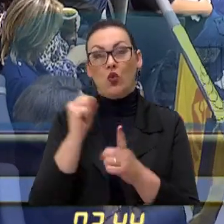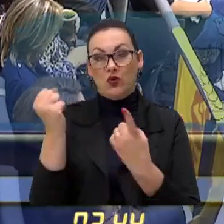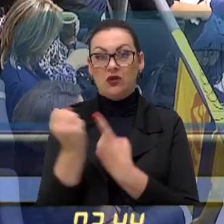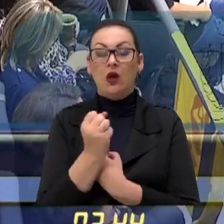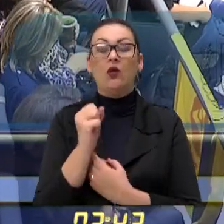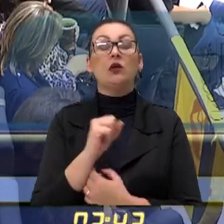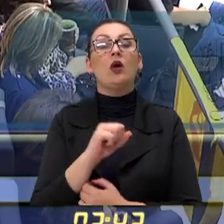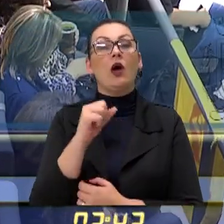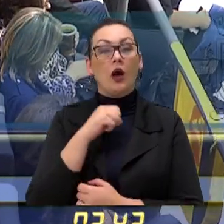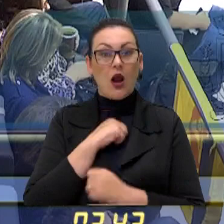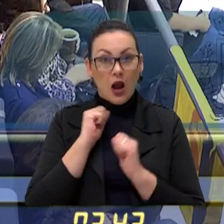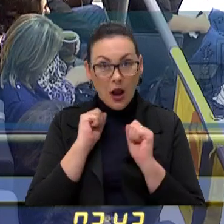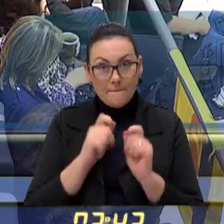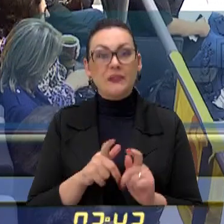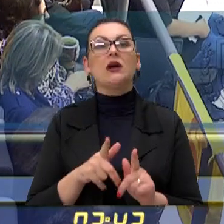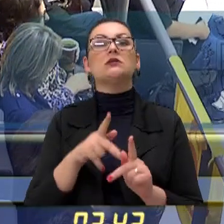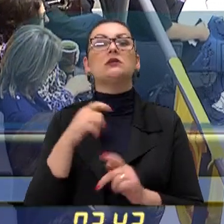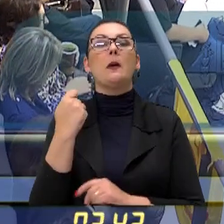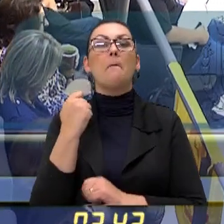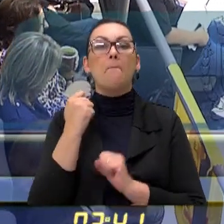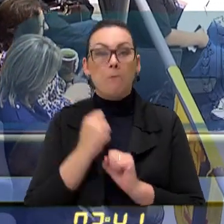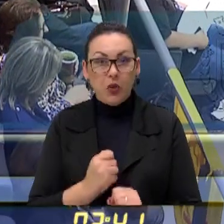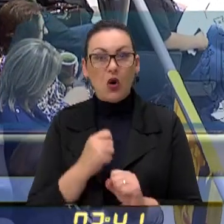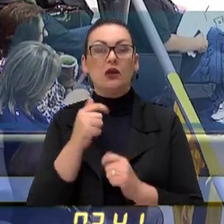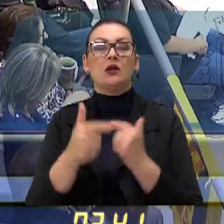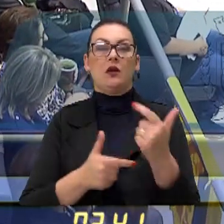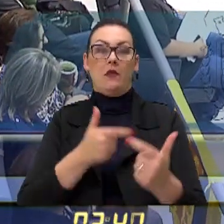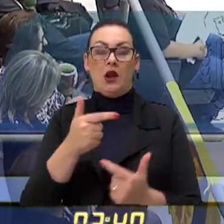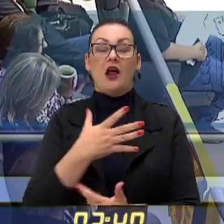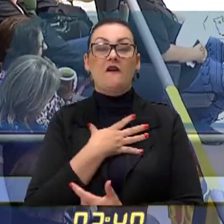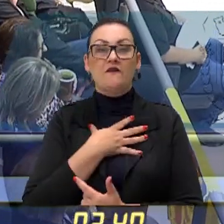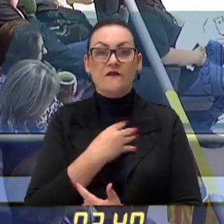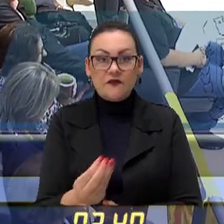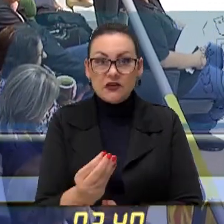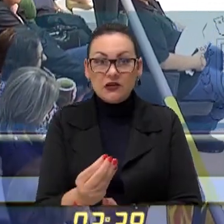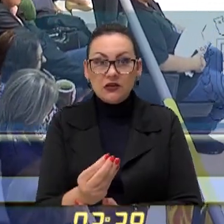tem capacidade. Ela é filha